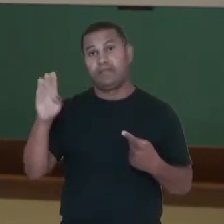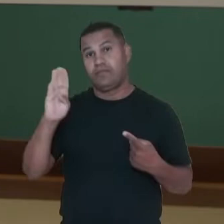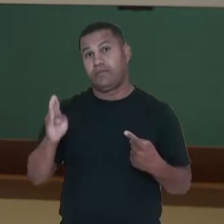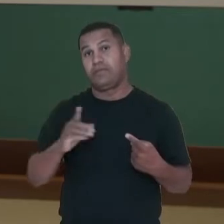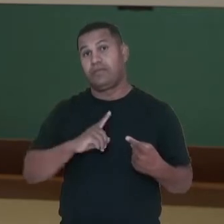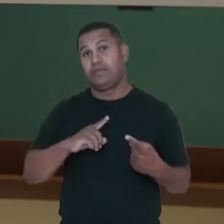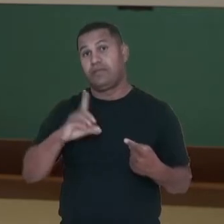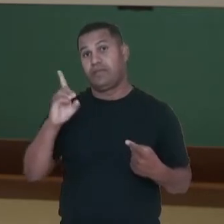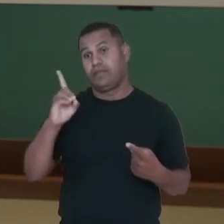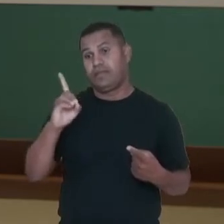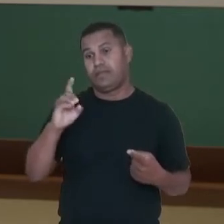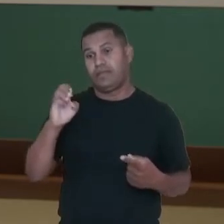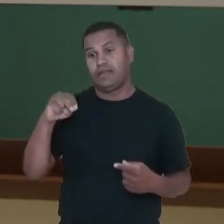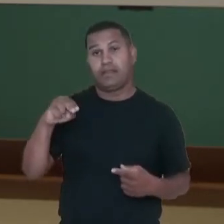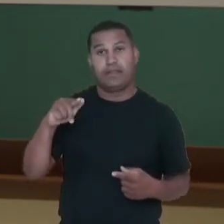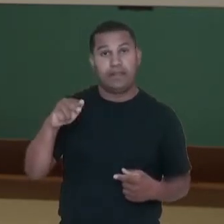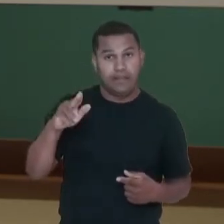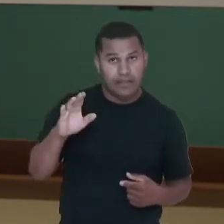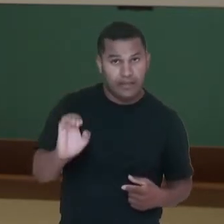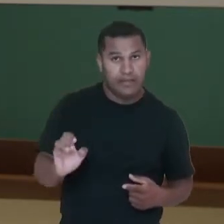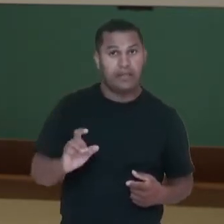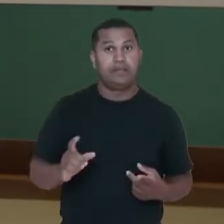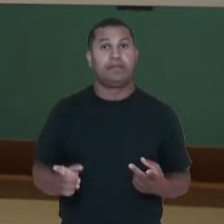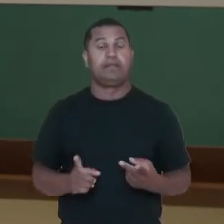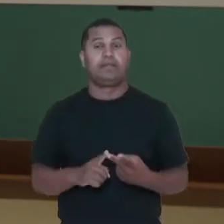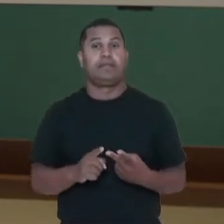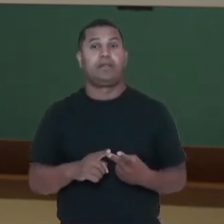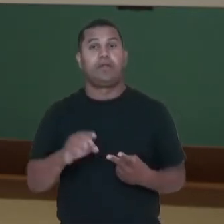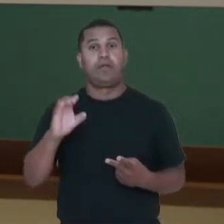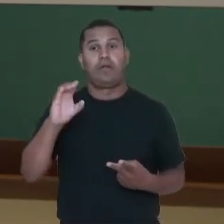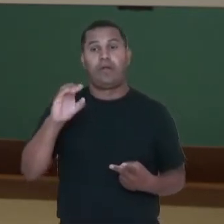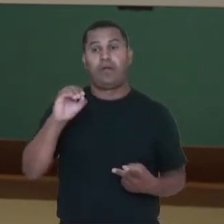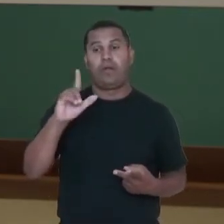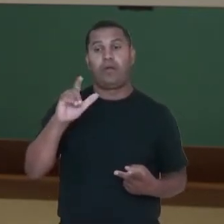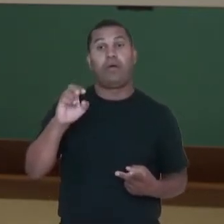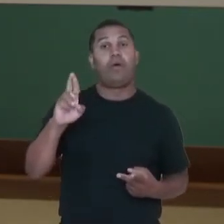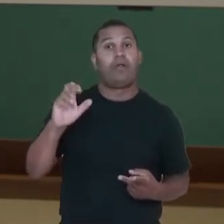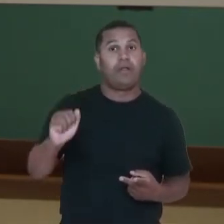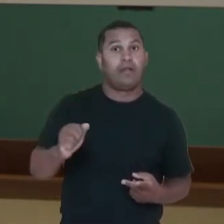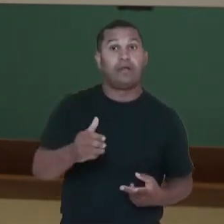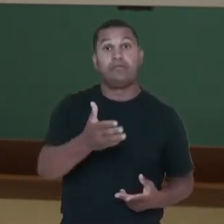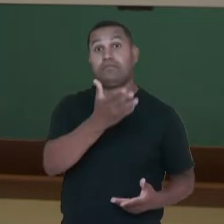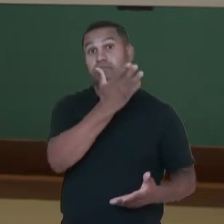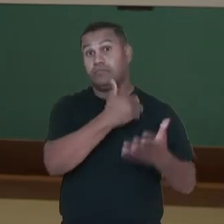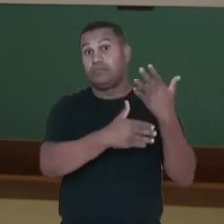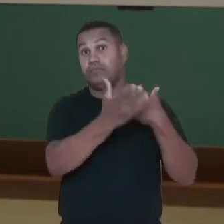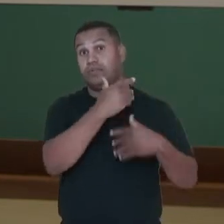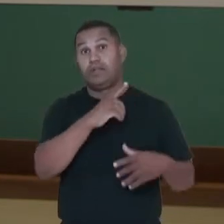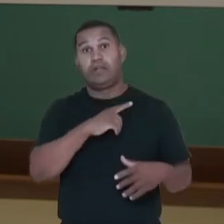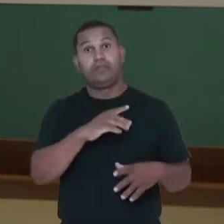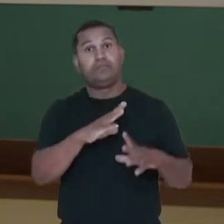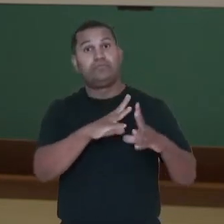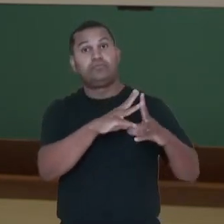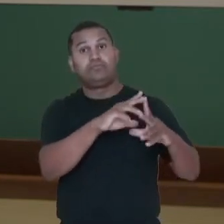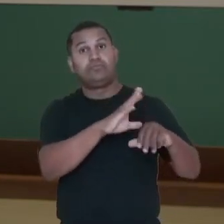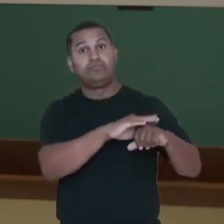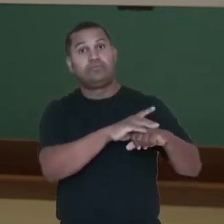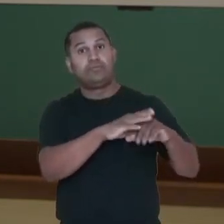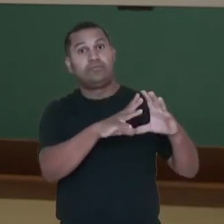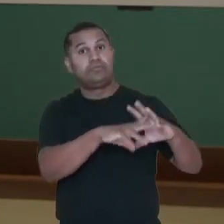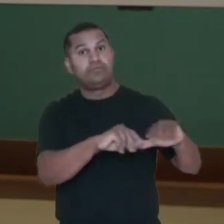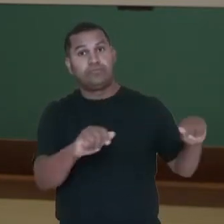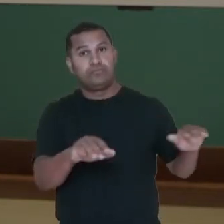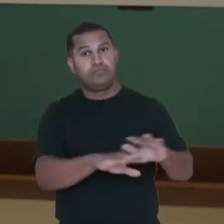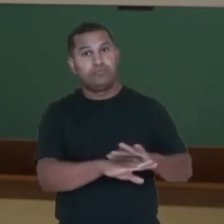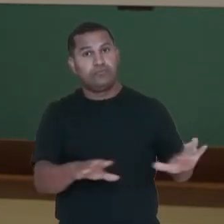leishmaniose, o sarampo. São doenças que elas estavam controladas, não se ouvia mais falar em pessoas com